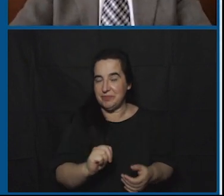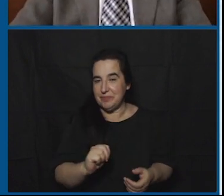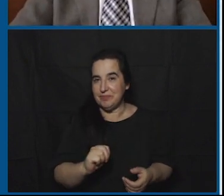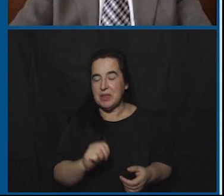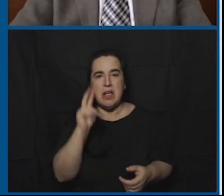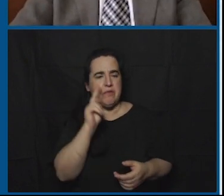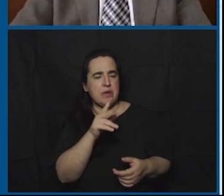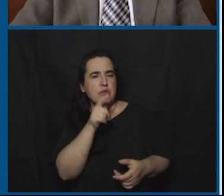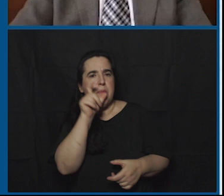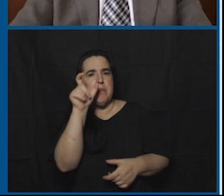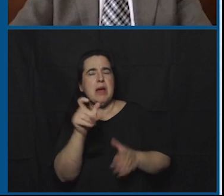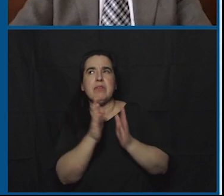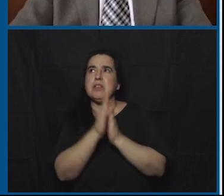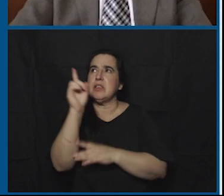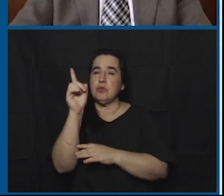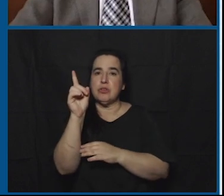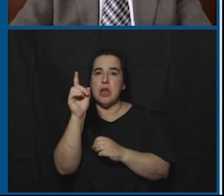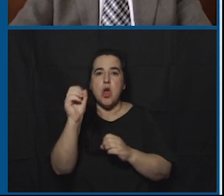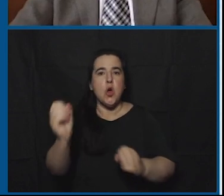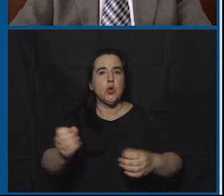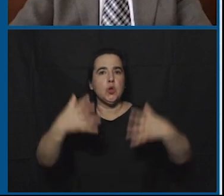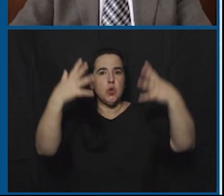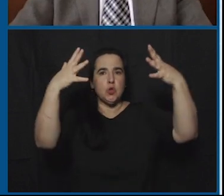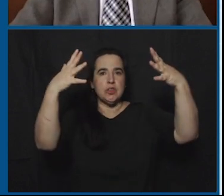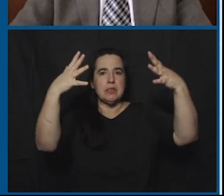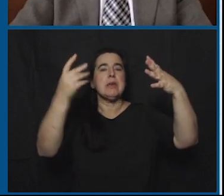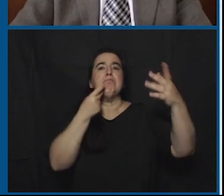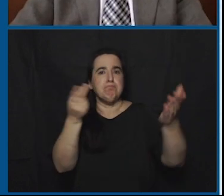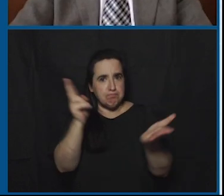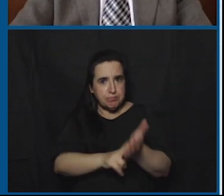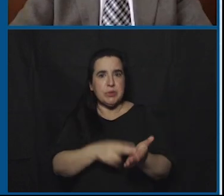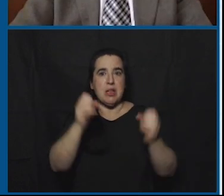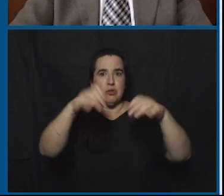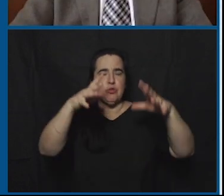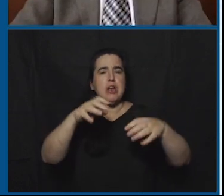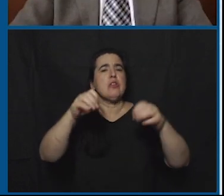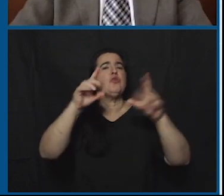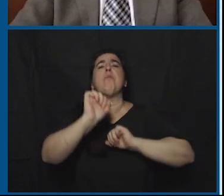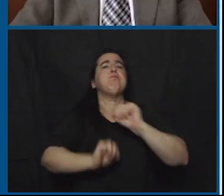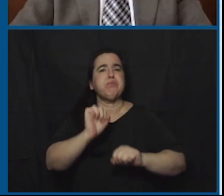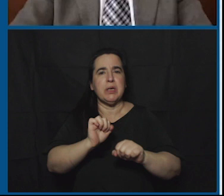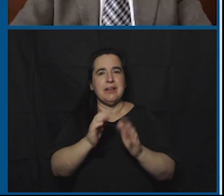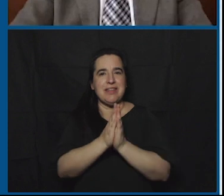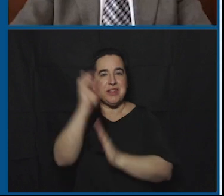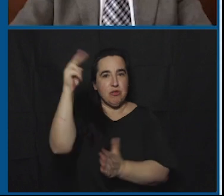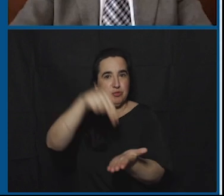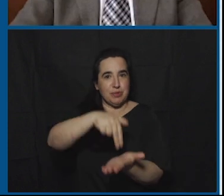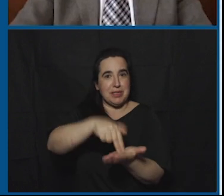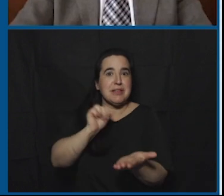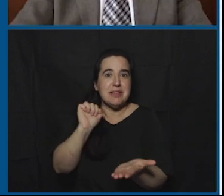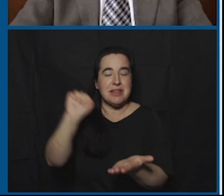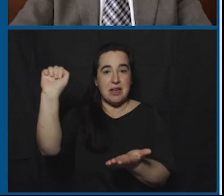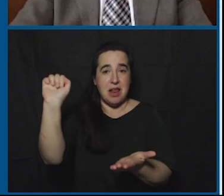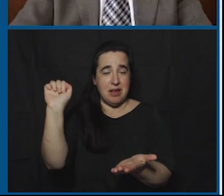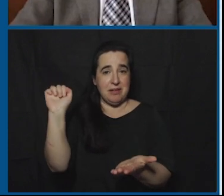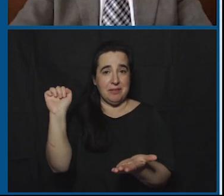de Deus que diz: haja luz e houve luz. Essa luz era o próprio Deus, não é? Era a própria presença de Deus que estava